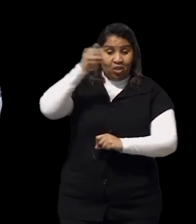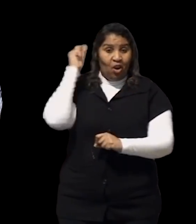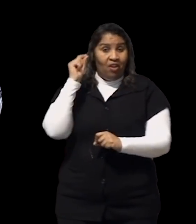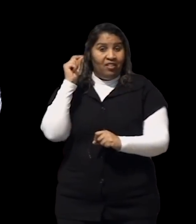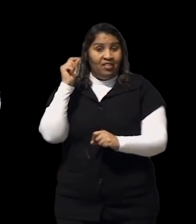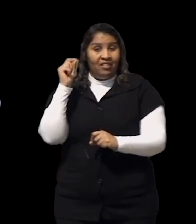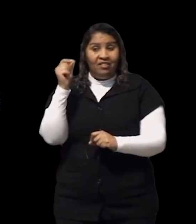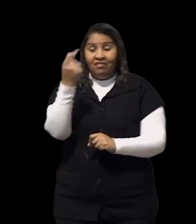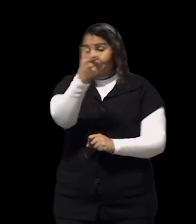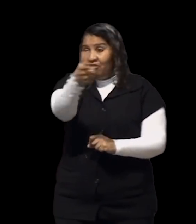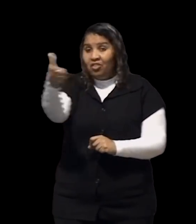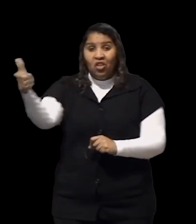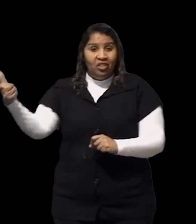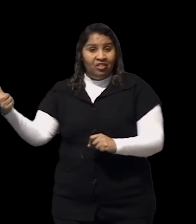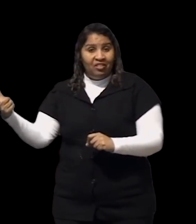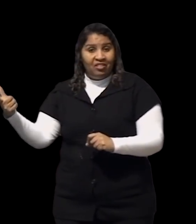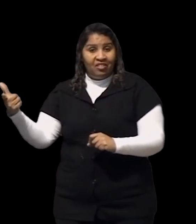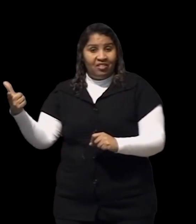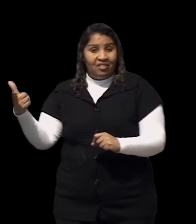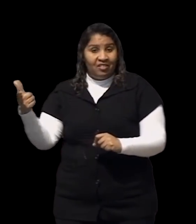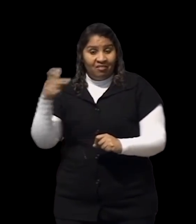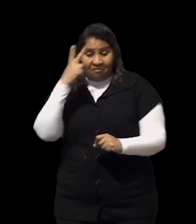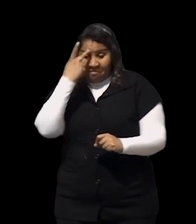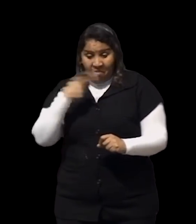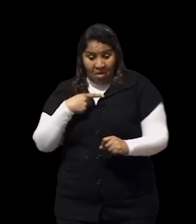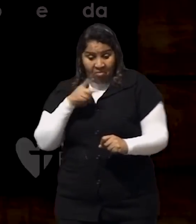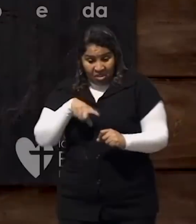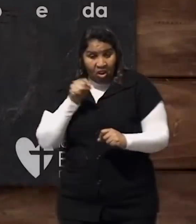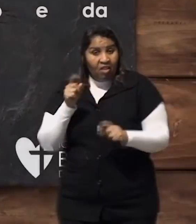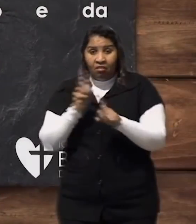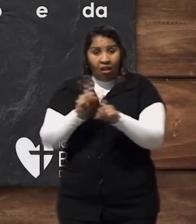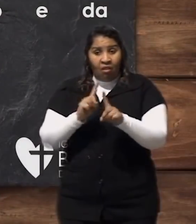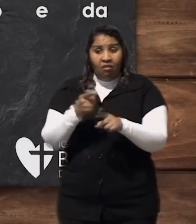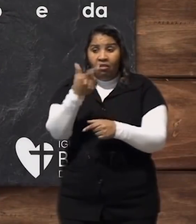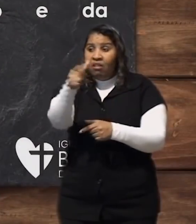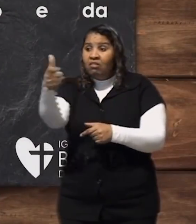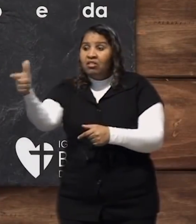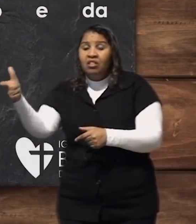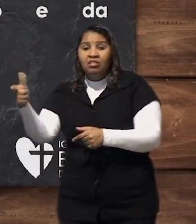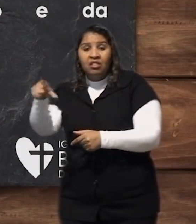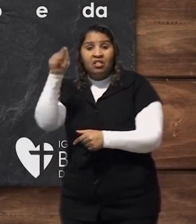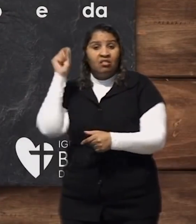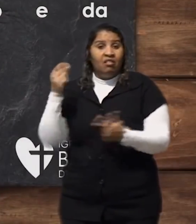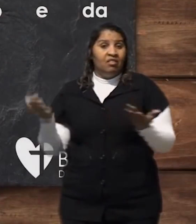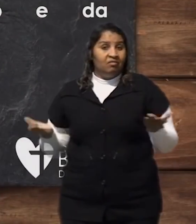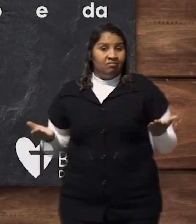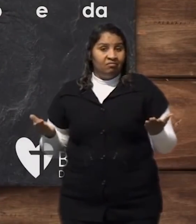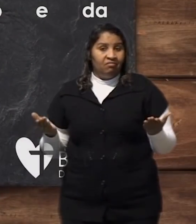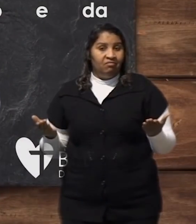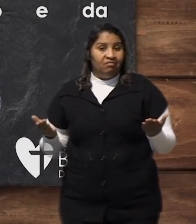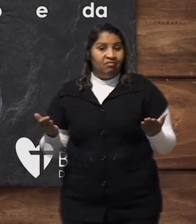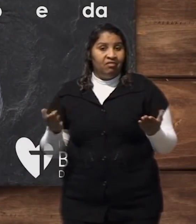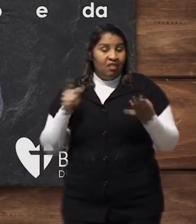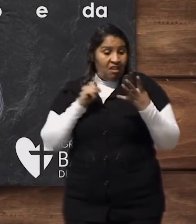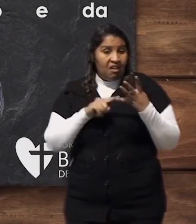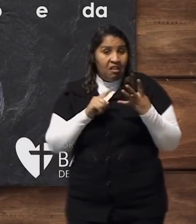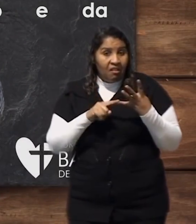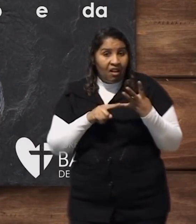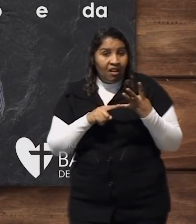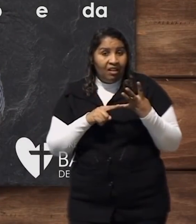aí a gente entra na quarta marca da UFAM dade que é incredulidade em si mesmo